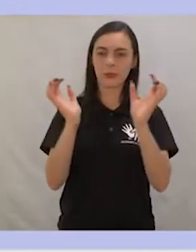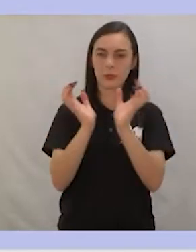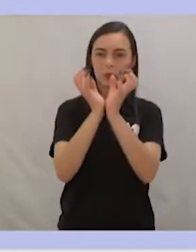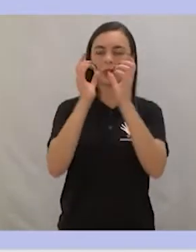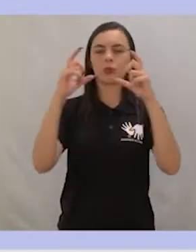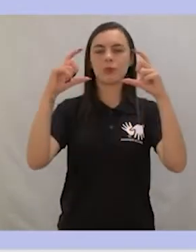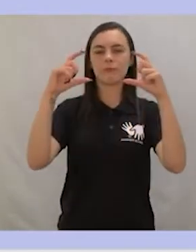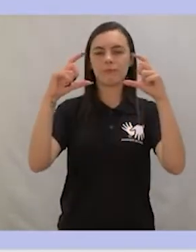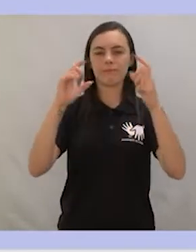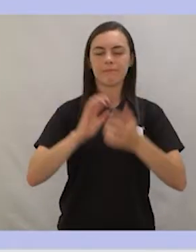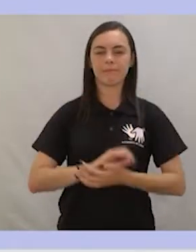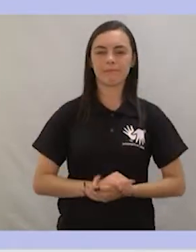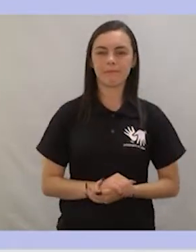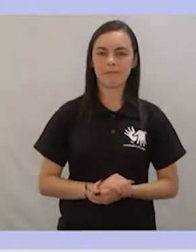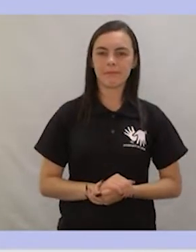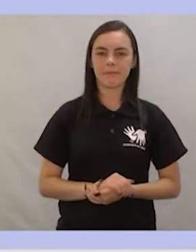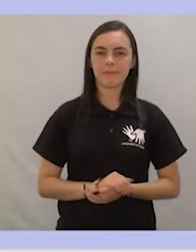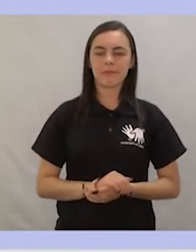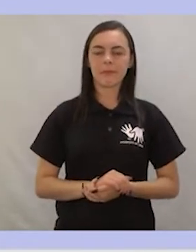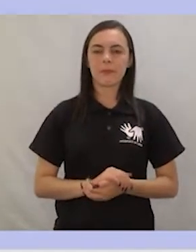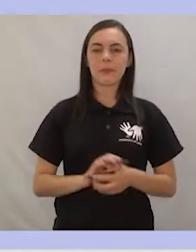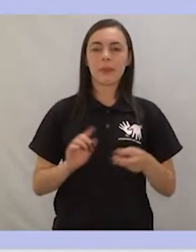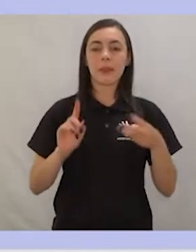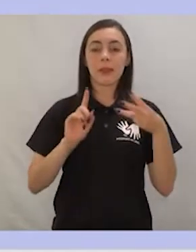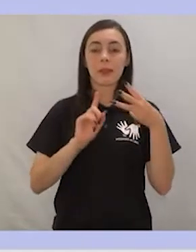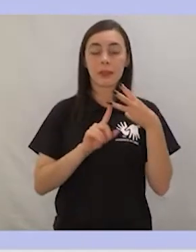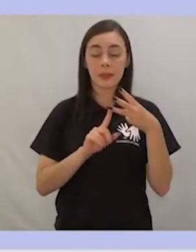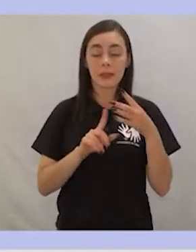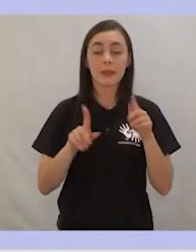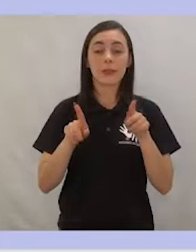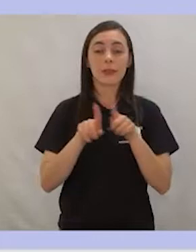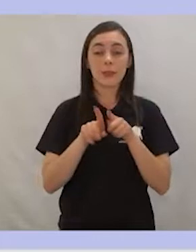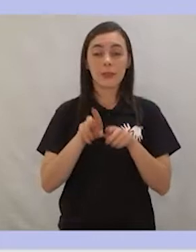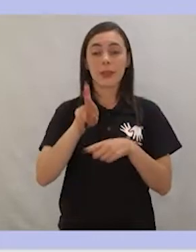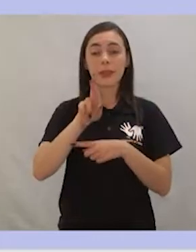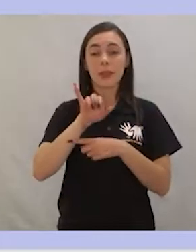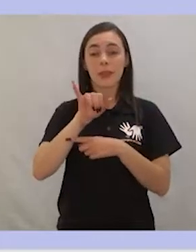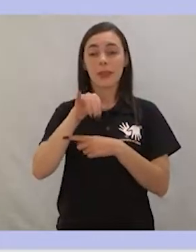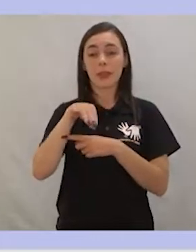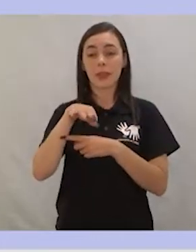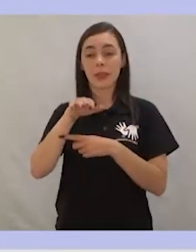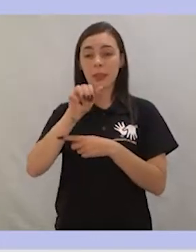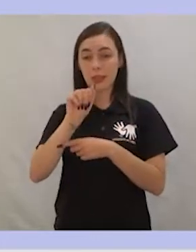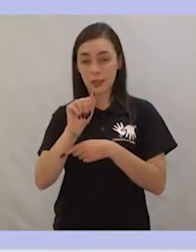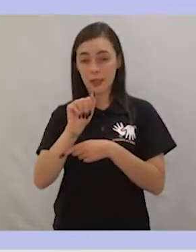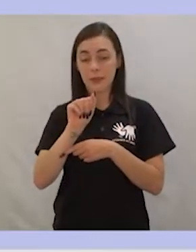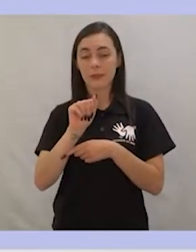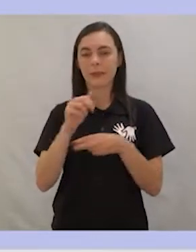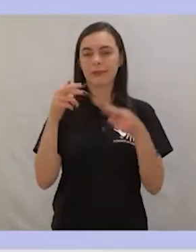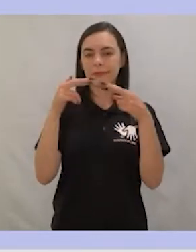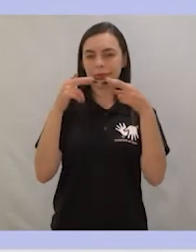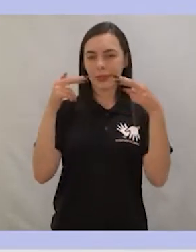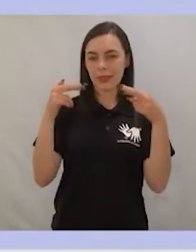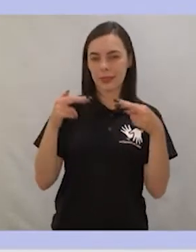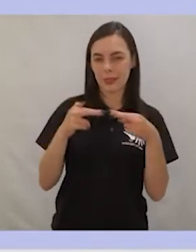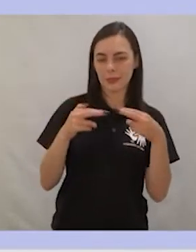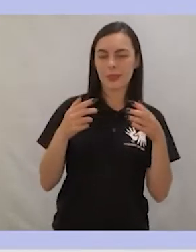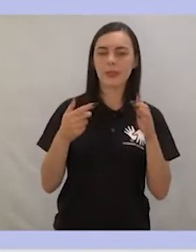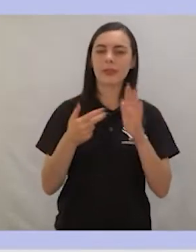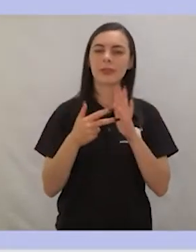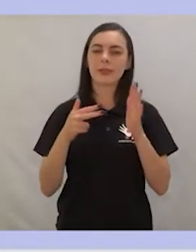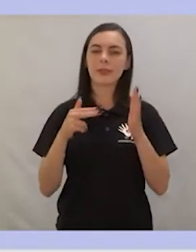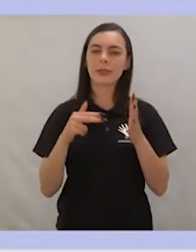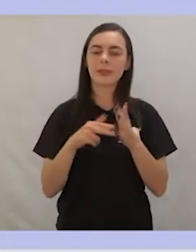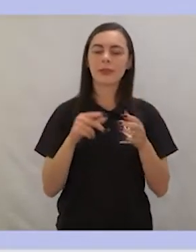de versos que formam uma estrofe. E no poema também tem rimas. As rimas é a